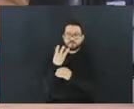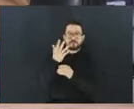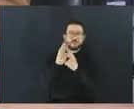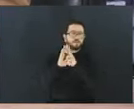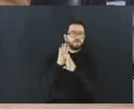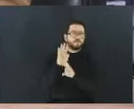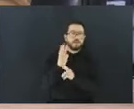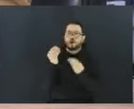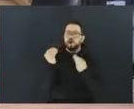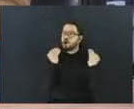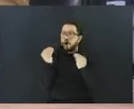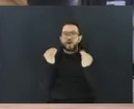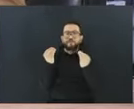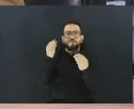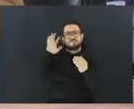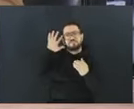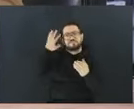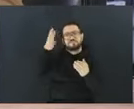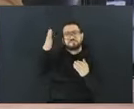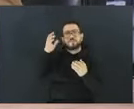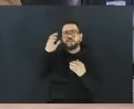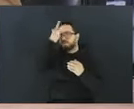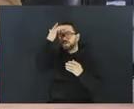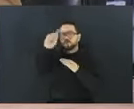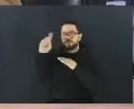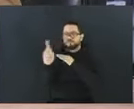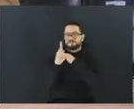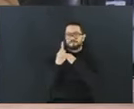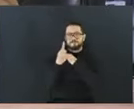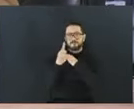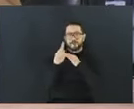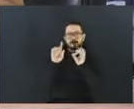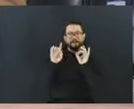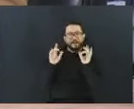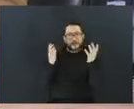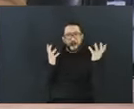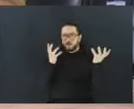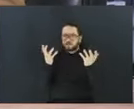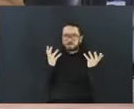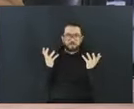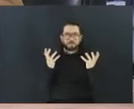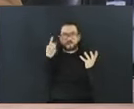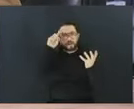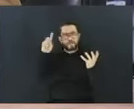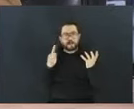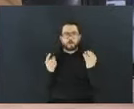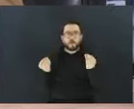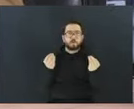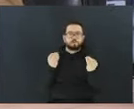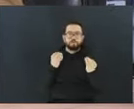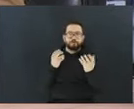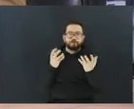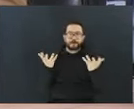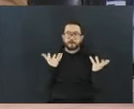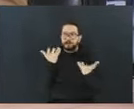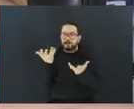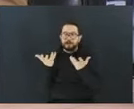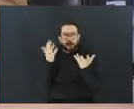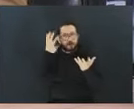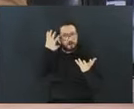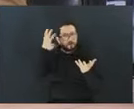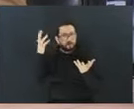lidar com essas pessoas que são tão especiais, né? Mas, como eu falei, vários dos nossos oficiais têm, praças também. Temos a